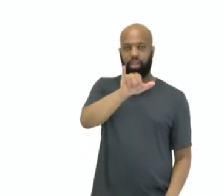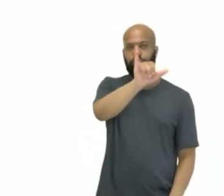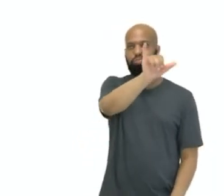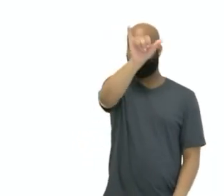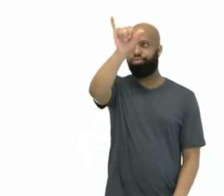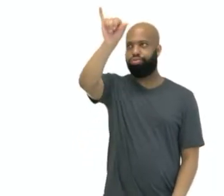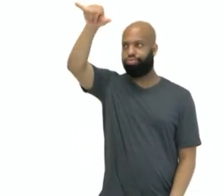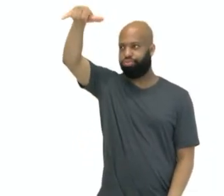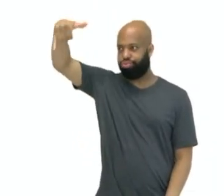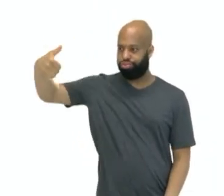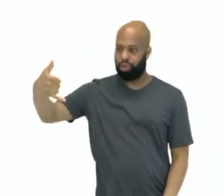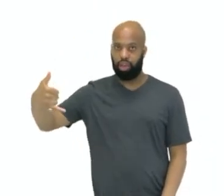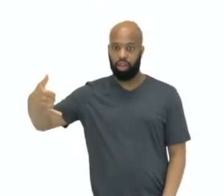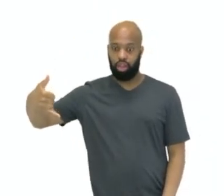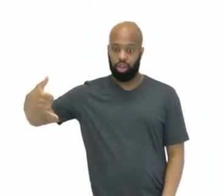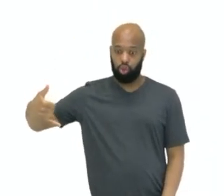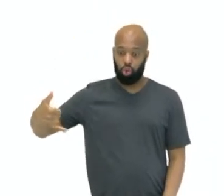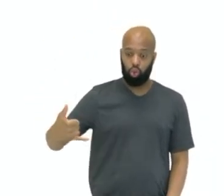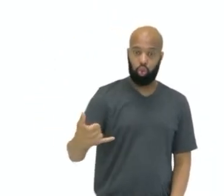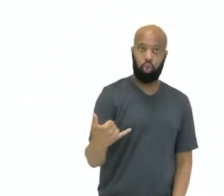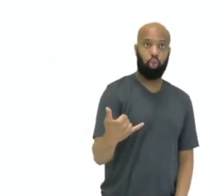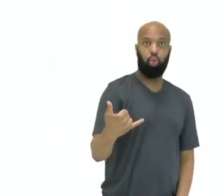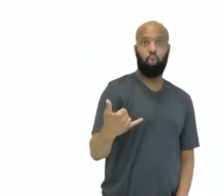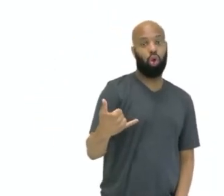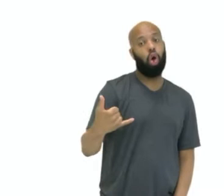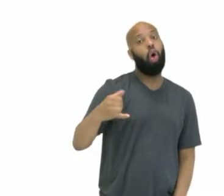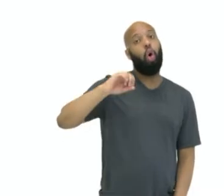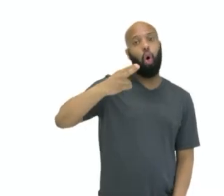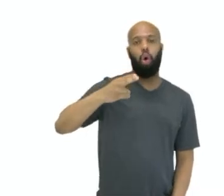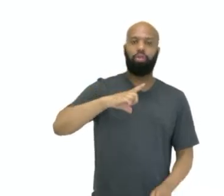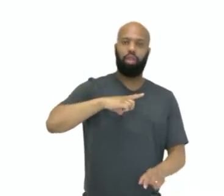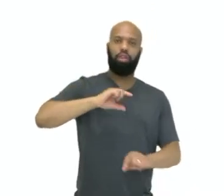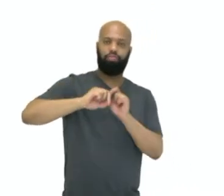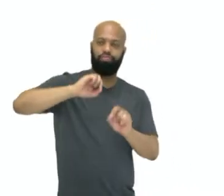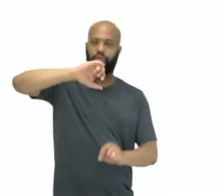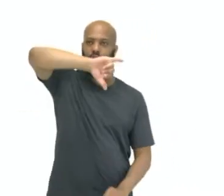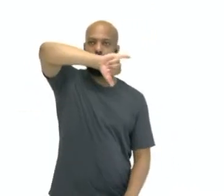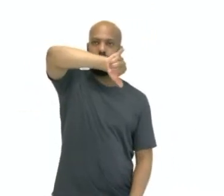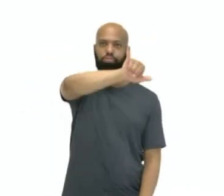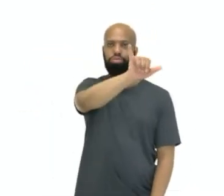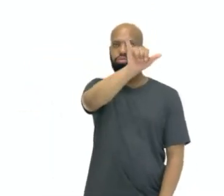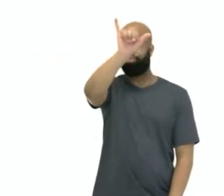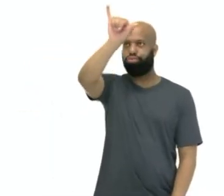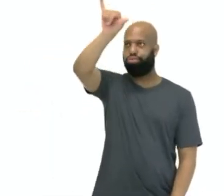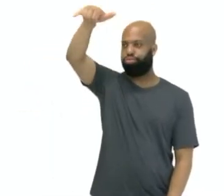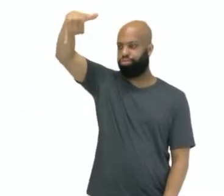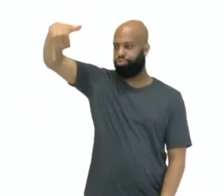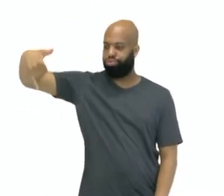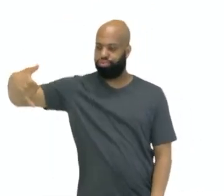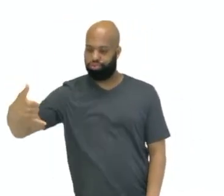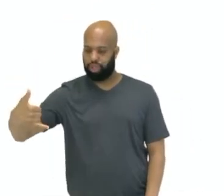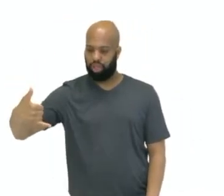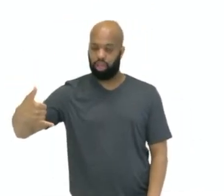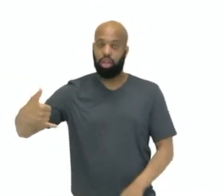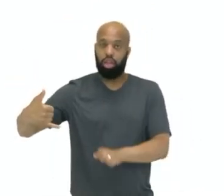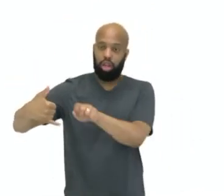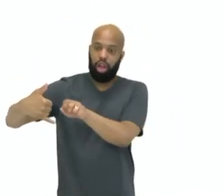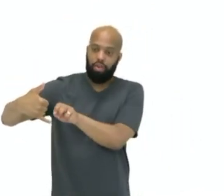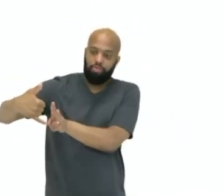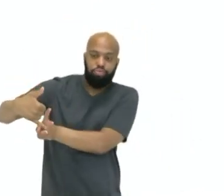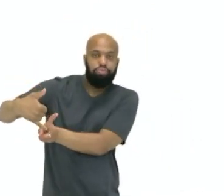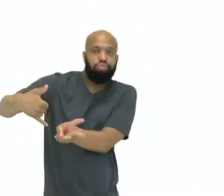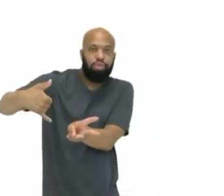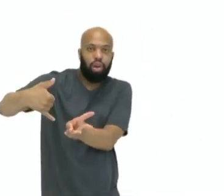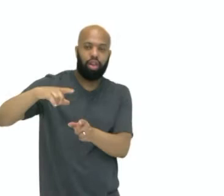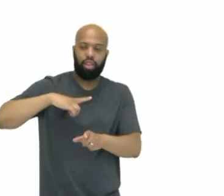circuito ligado paralelamente. Retiramos a lâmpada de baixo, por exemplo, a de cima fica acesa.